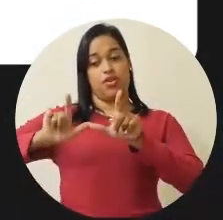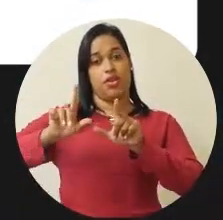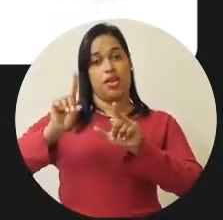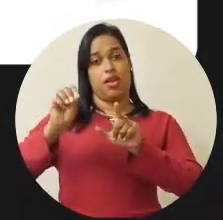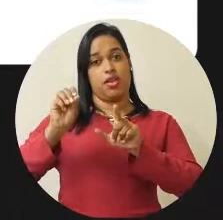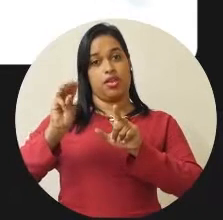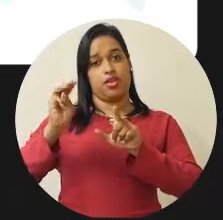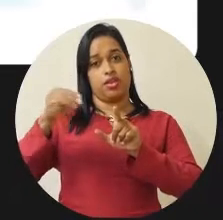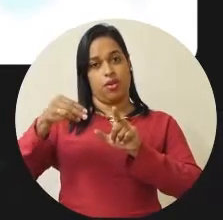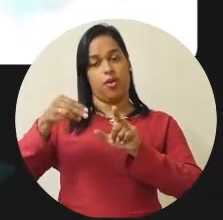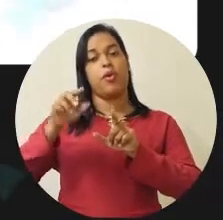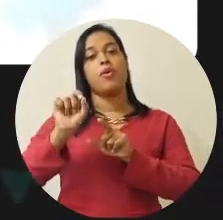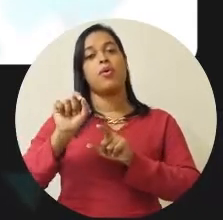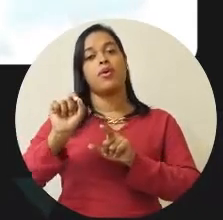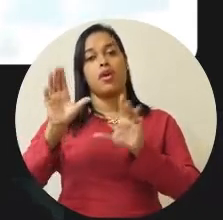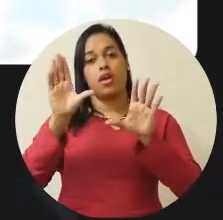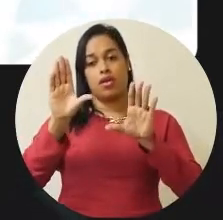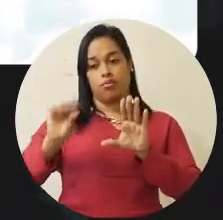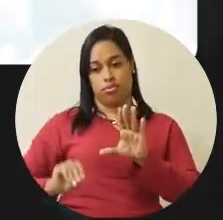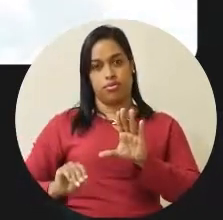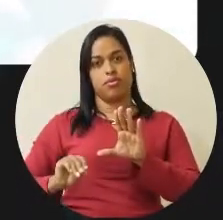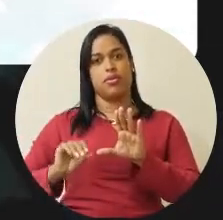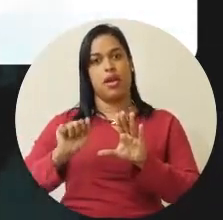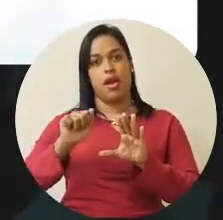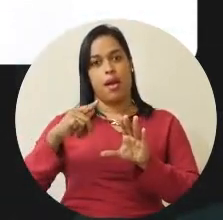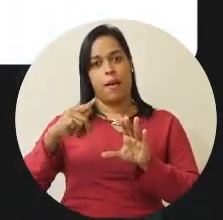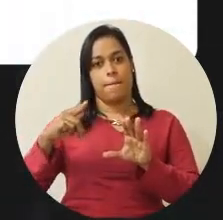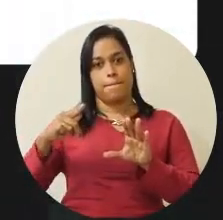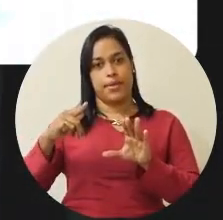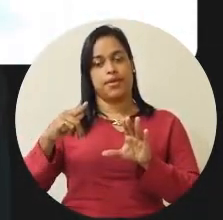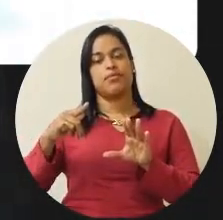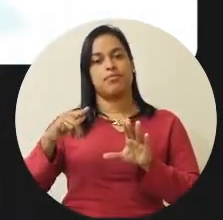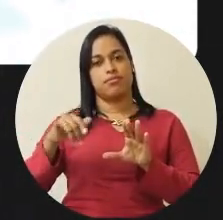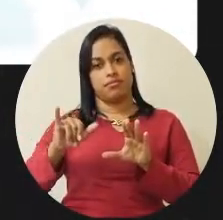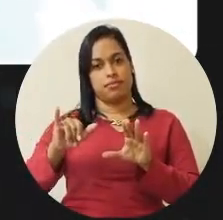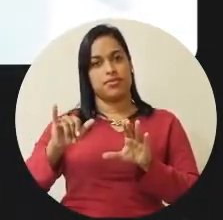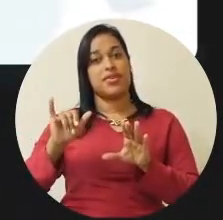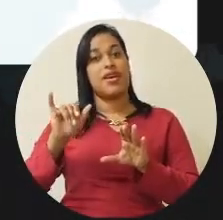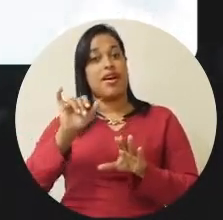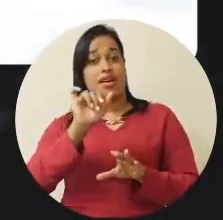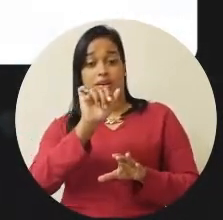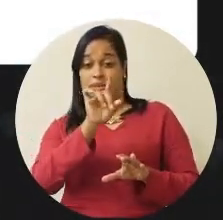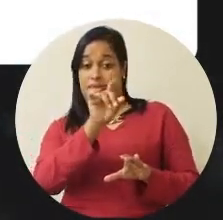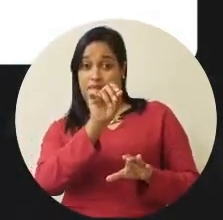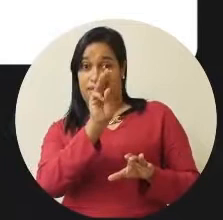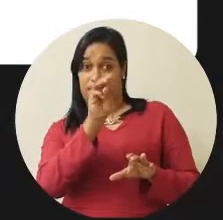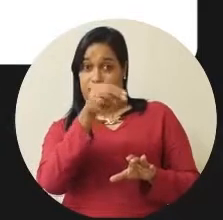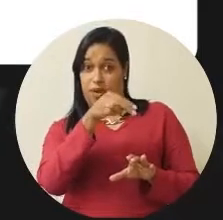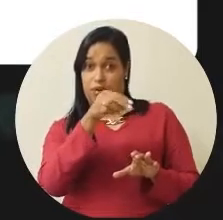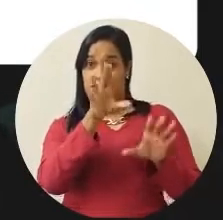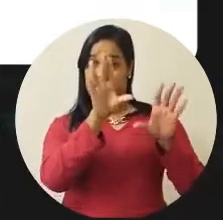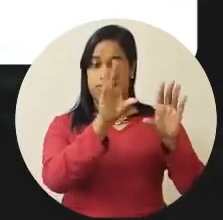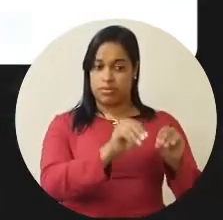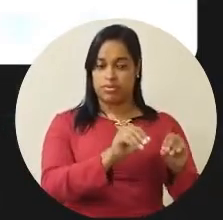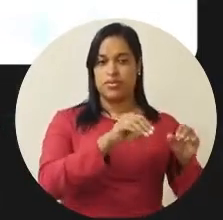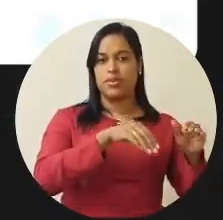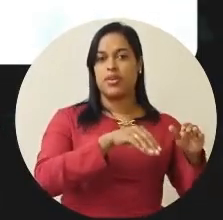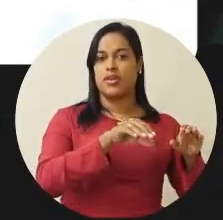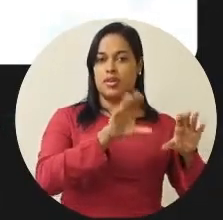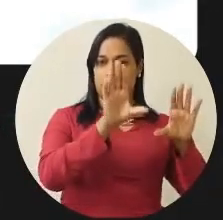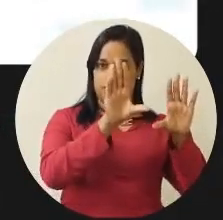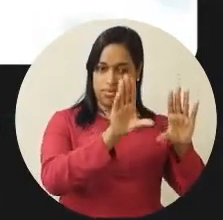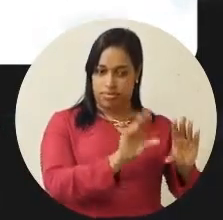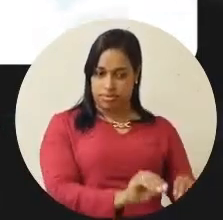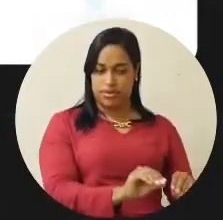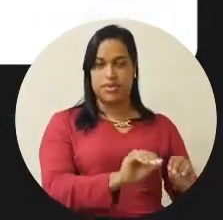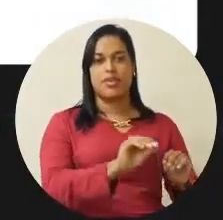down, ele vai fazer com que abaixe. O slide up, ele vai fazer com que... No slide down, ele vai fazer com que ele deslize para baixo. No slide